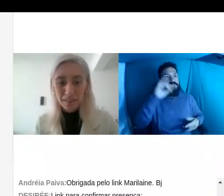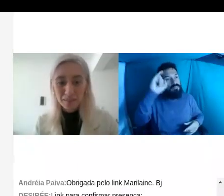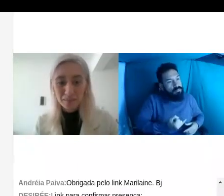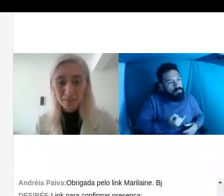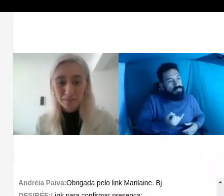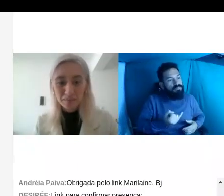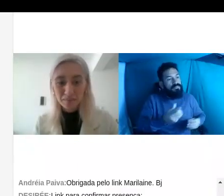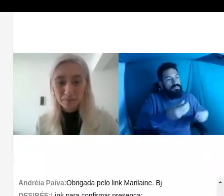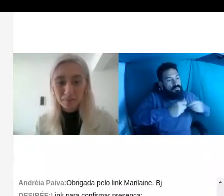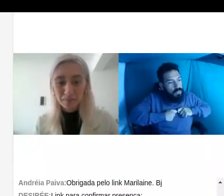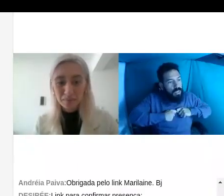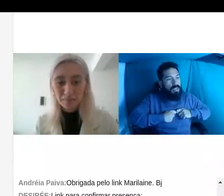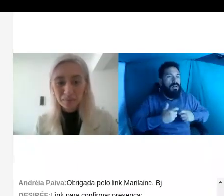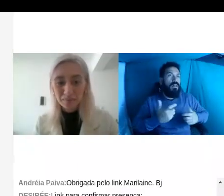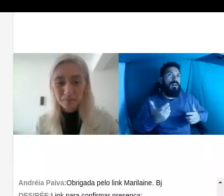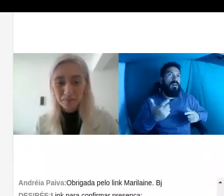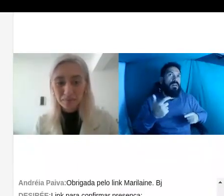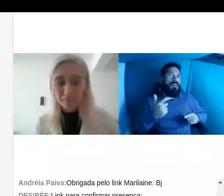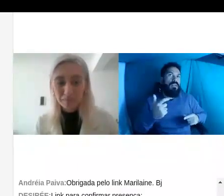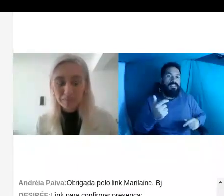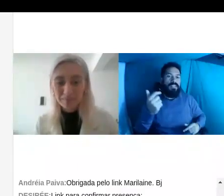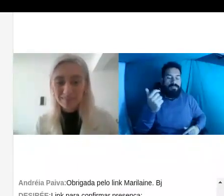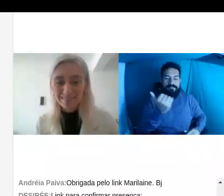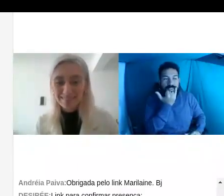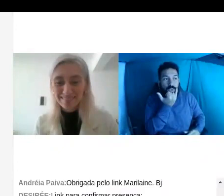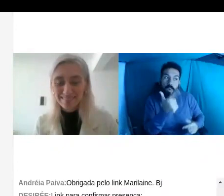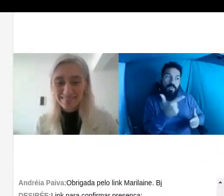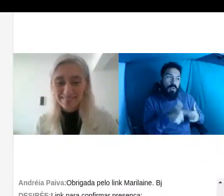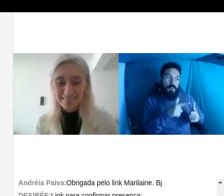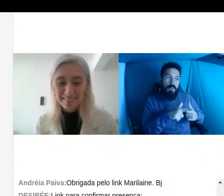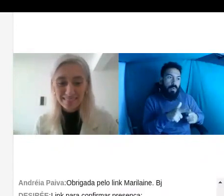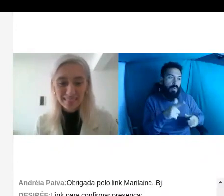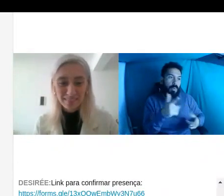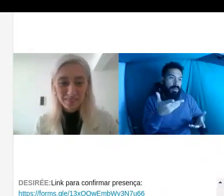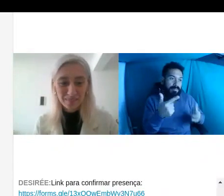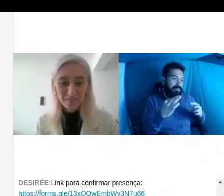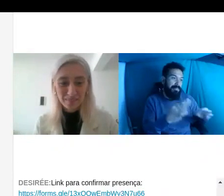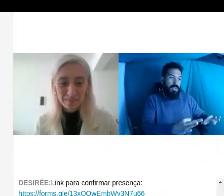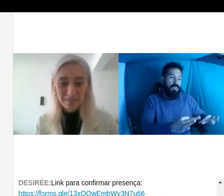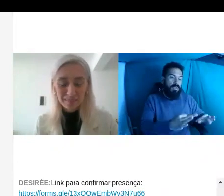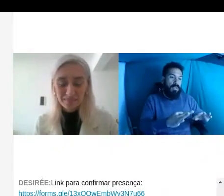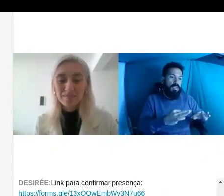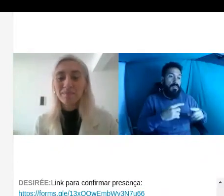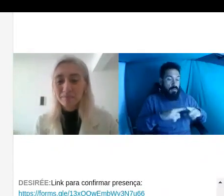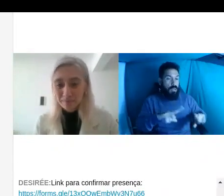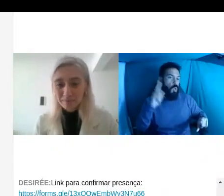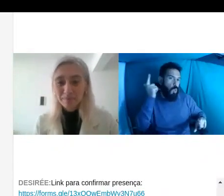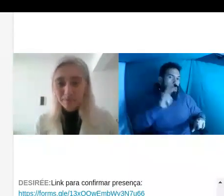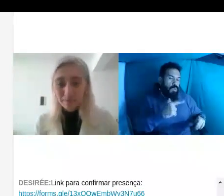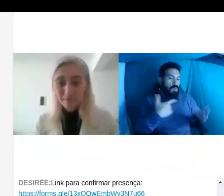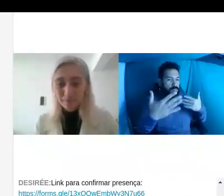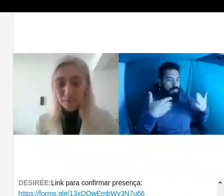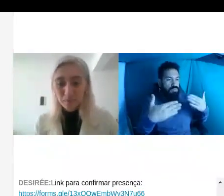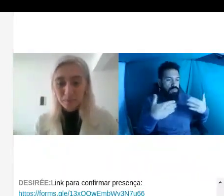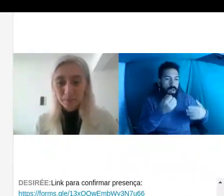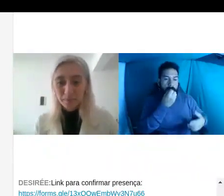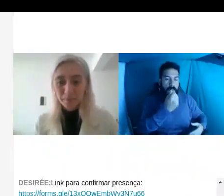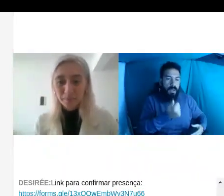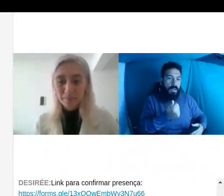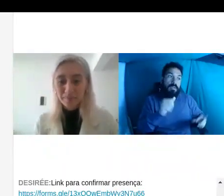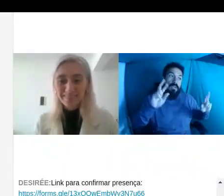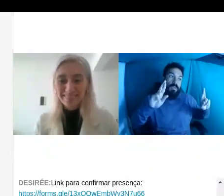Novamente me desculpo pelos problemas técnicos, mas a gente conseguiu conversar bastante. Espero que a gente